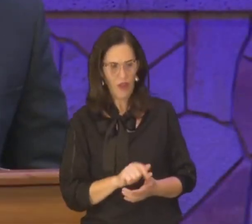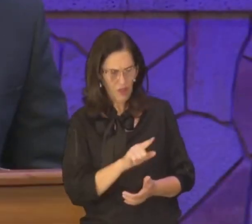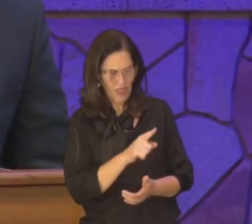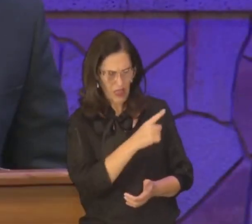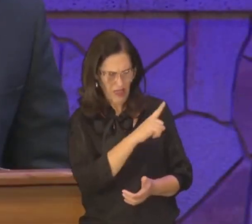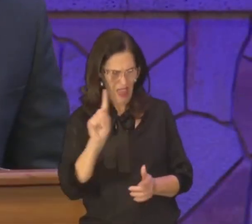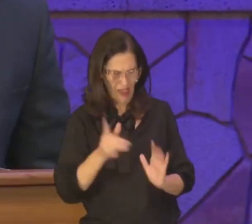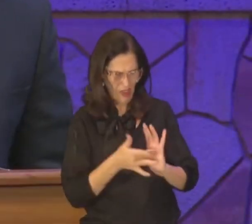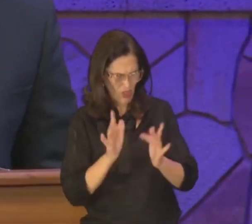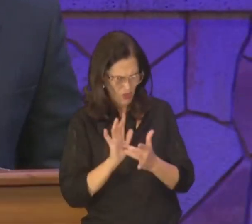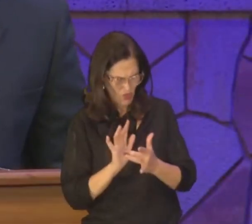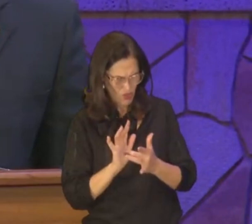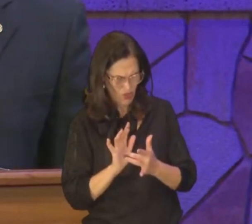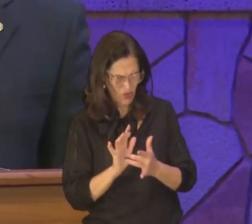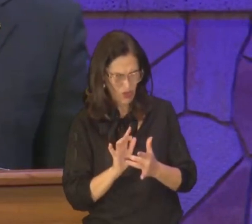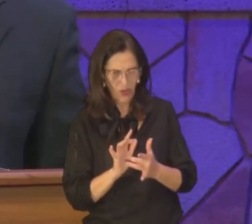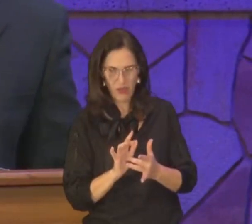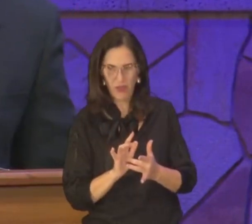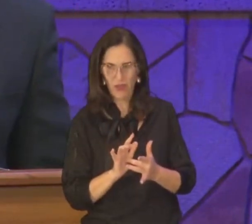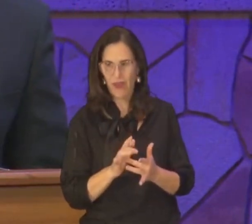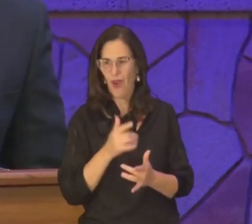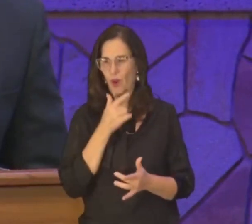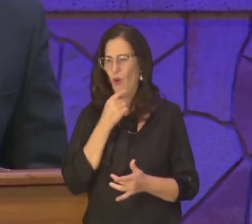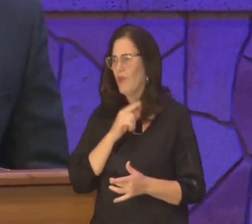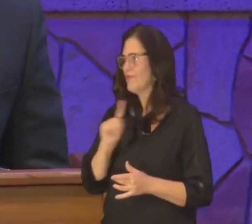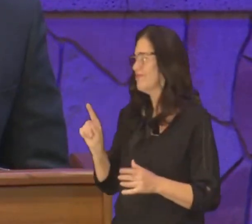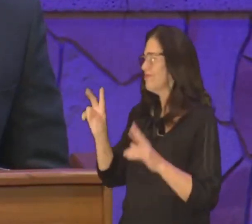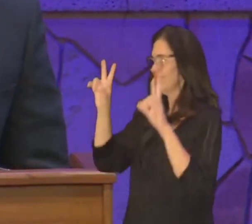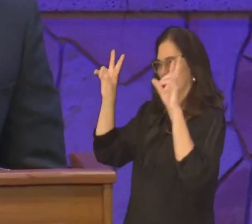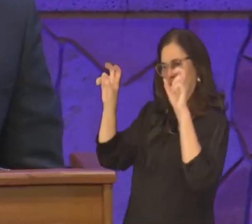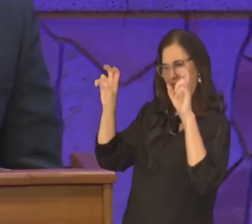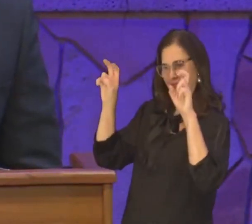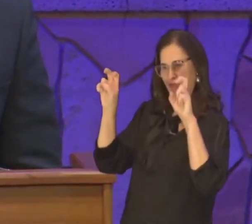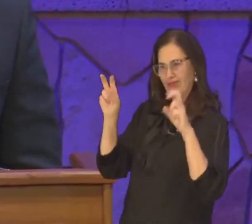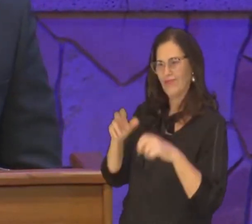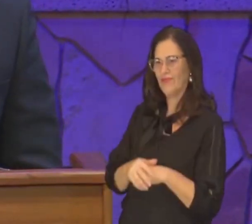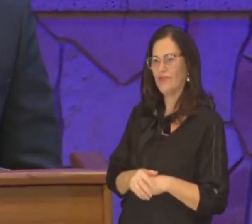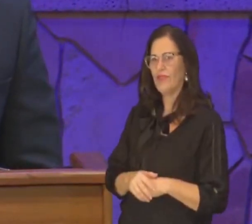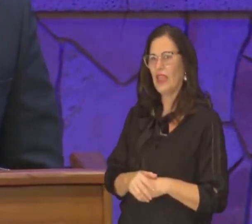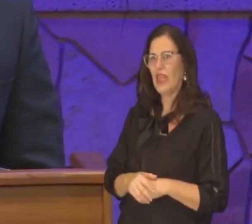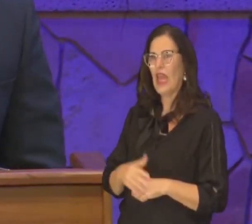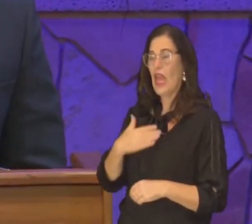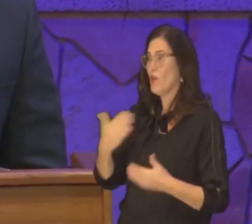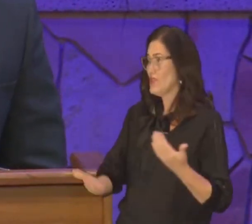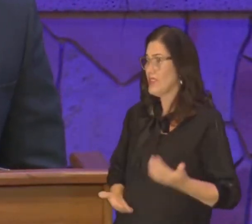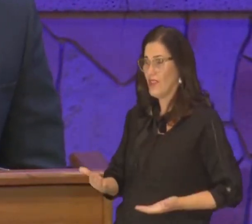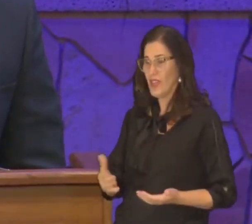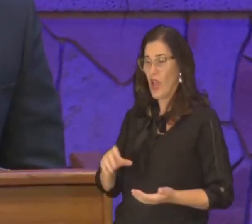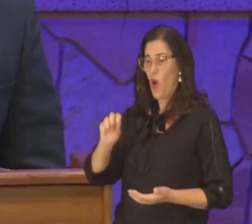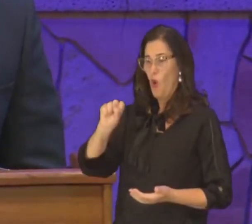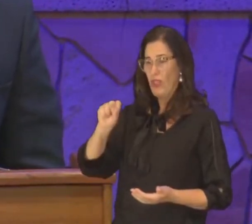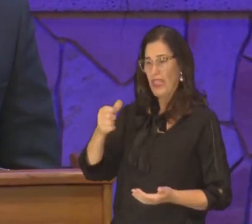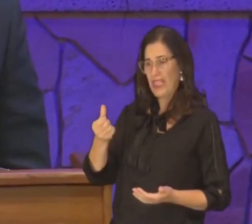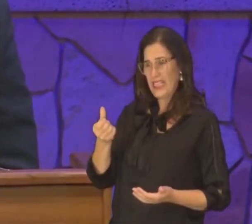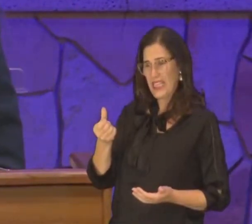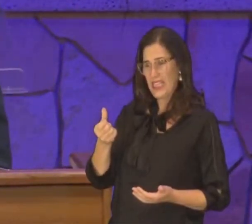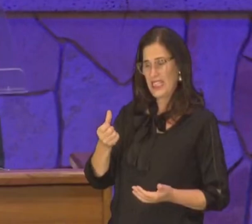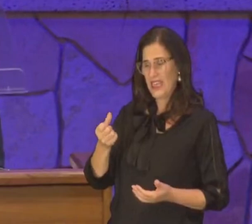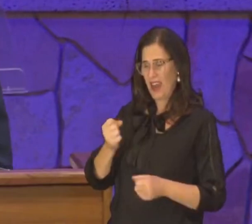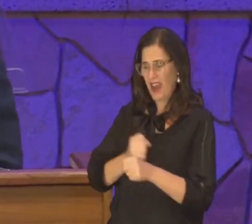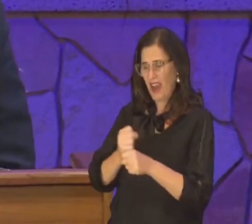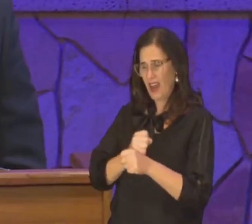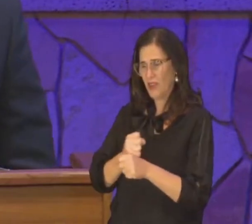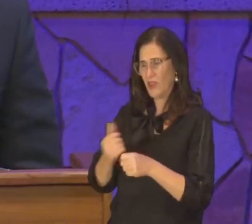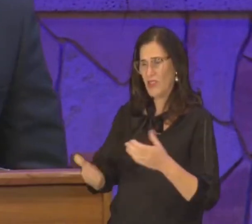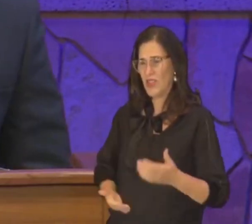Cristo? E ele disse, aspas, eu servi a Cristo por 86 anos.